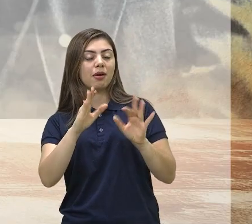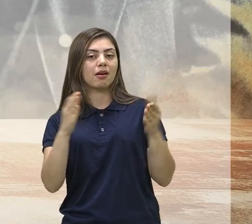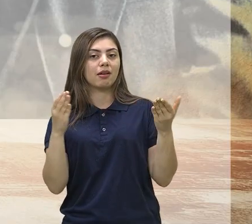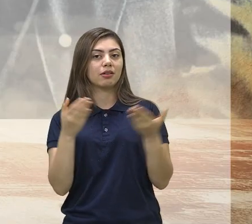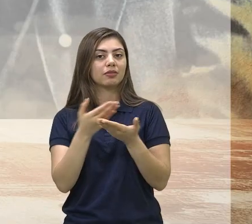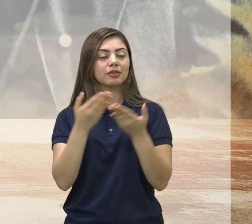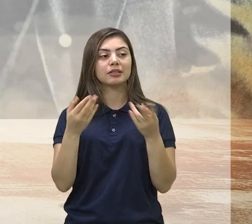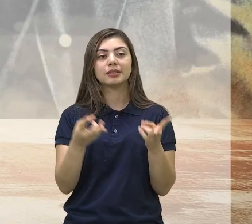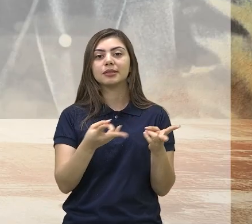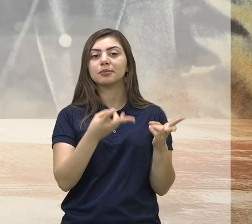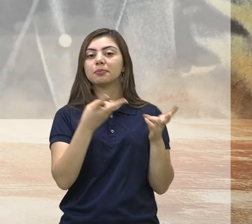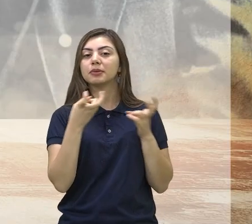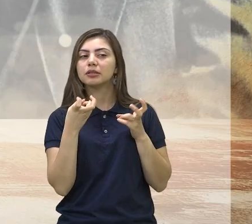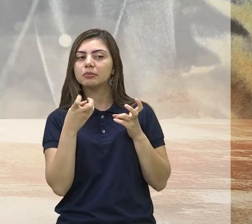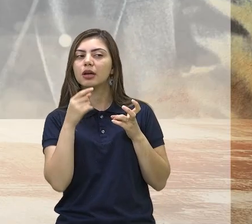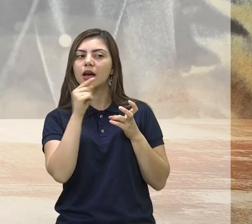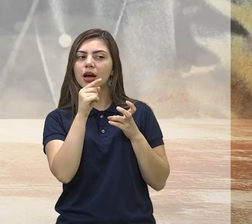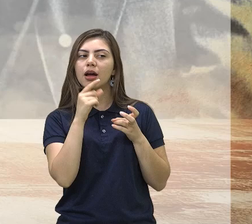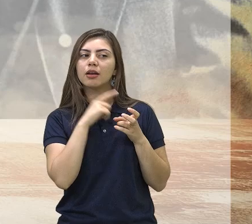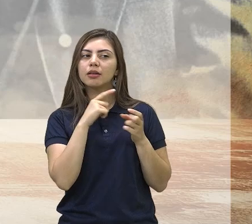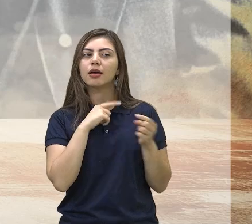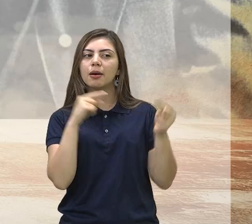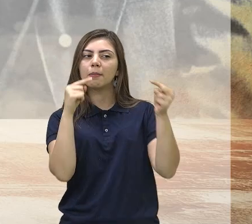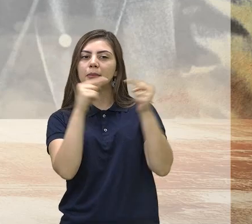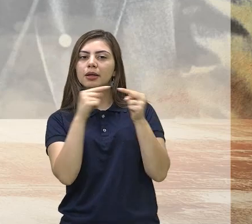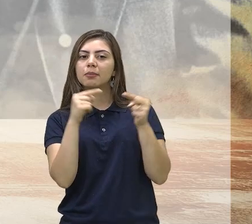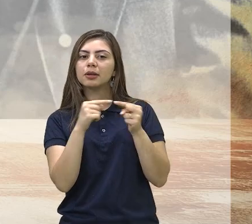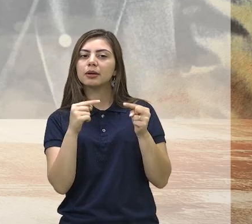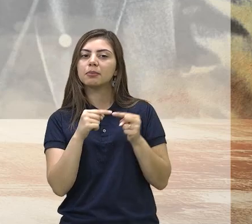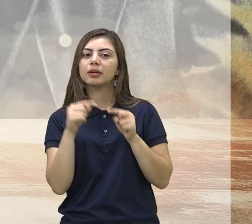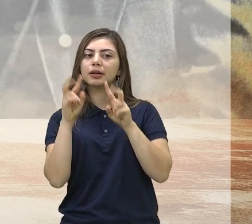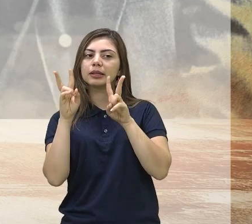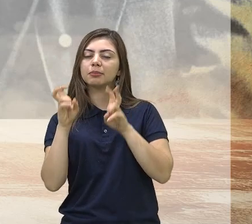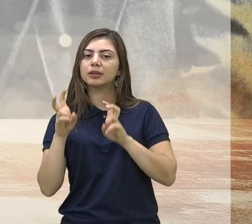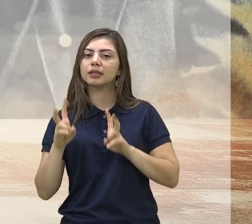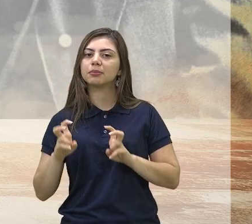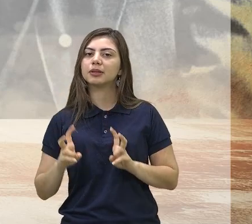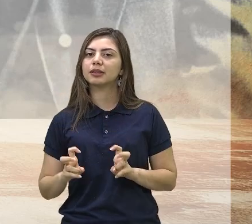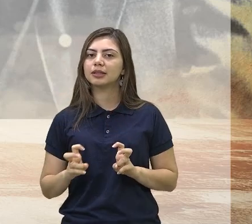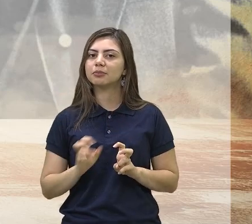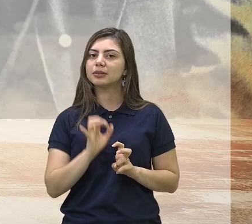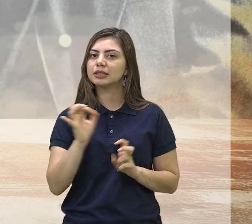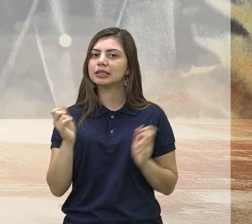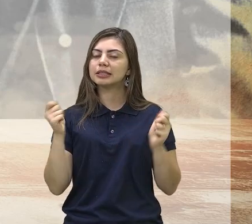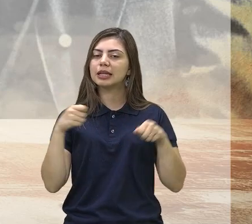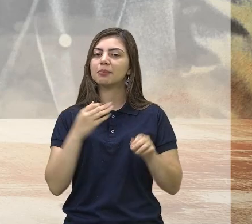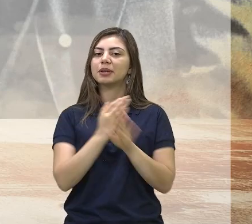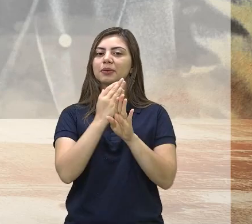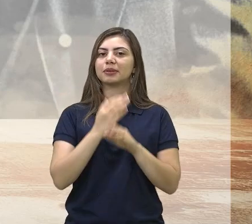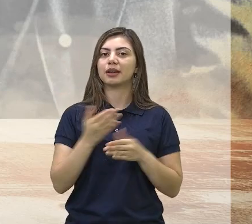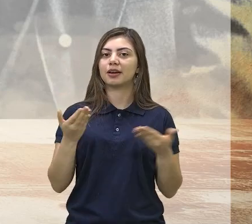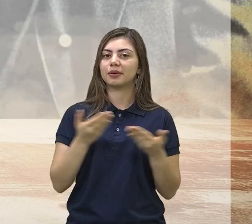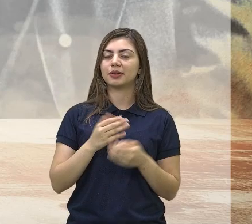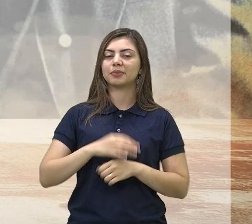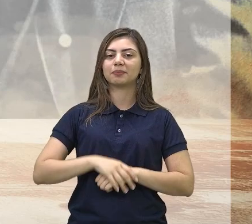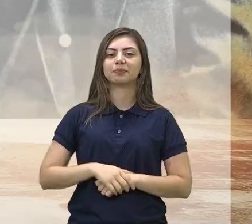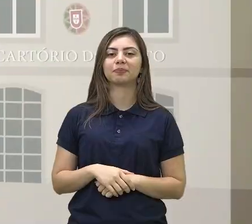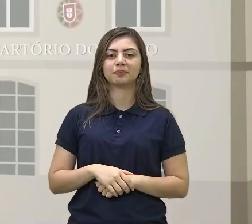visualizando, olha aqui, essa aqui é a idealização, o conflito, tá bom? Conseguir identificar no nosso vídeo. Vejam